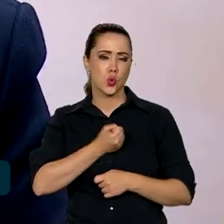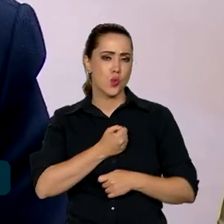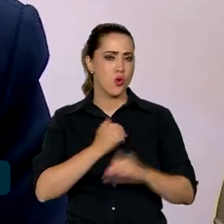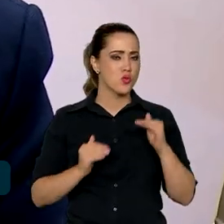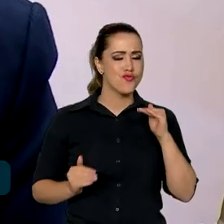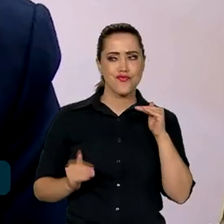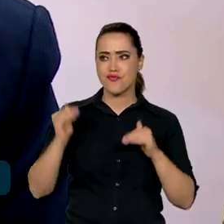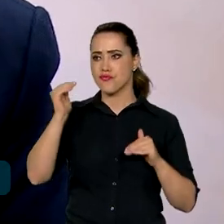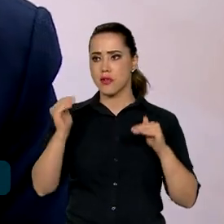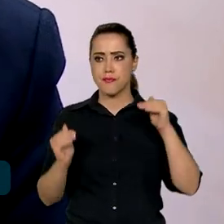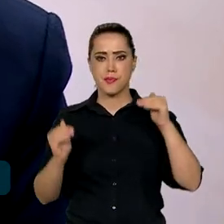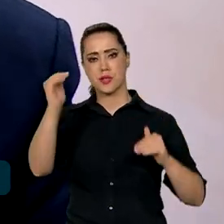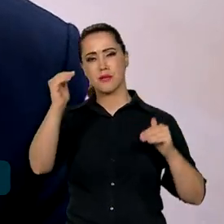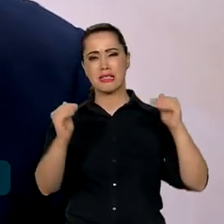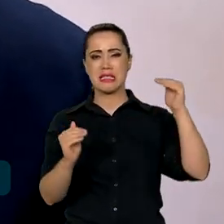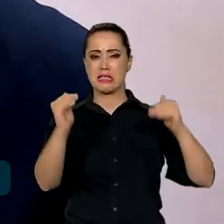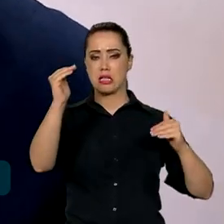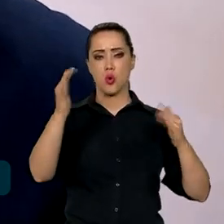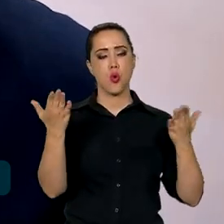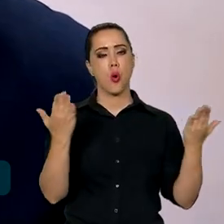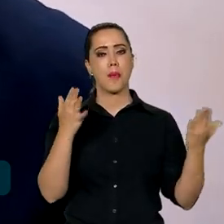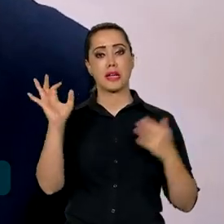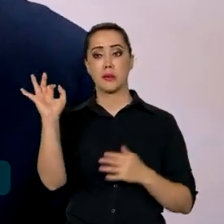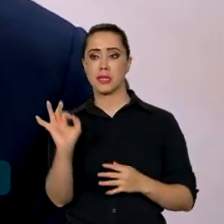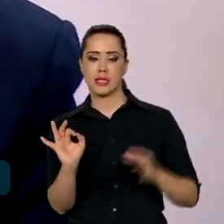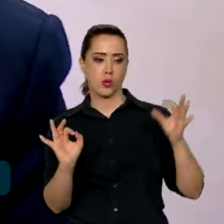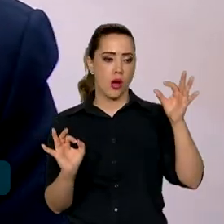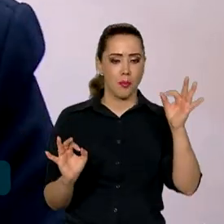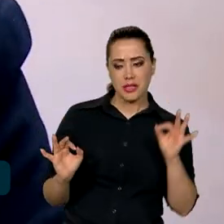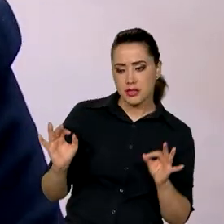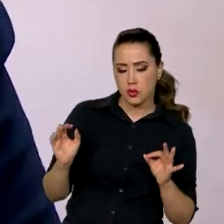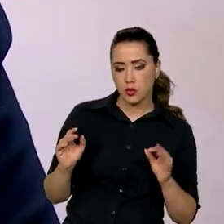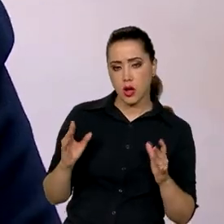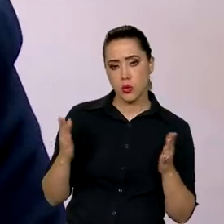desiguais de referente a percentual de médicos por 1000 habitantes